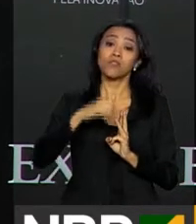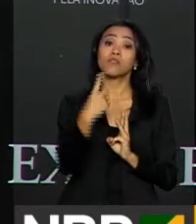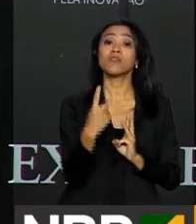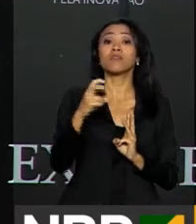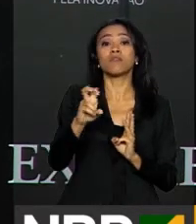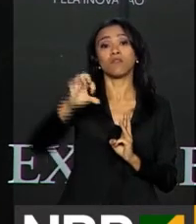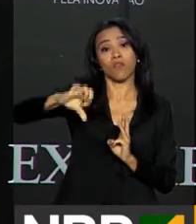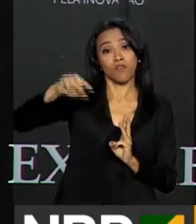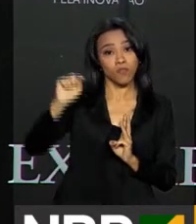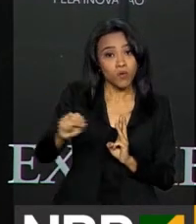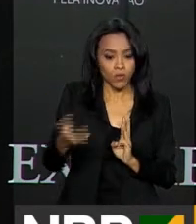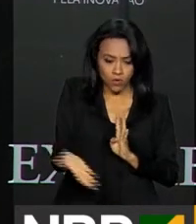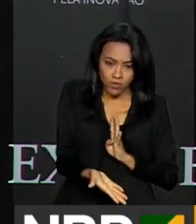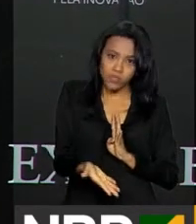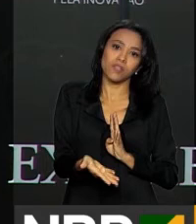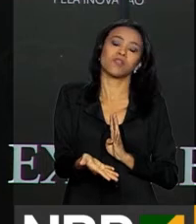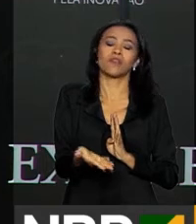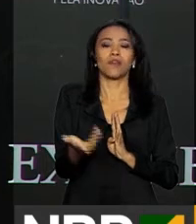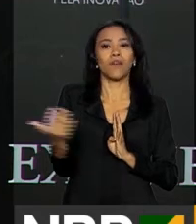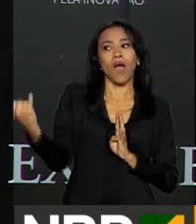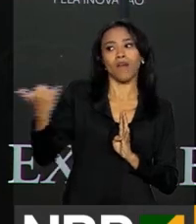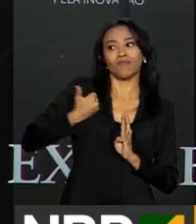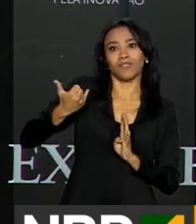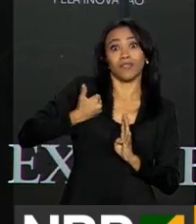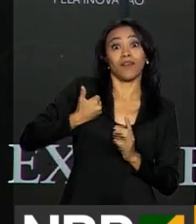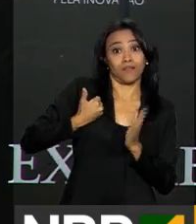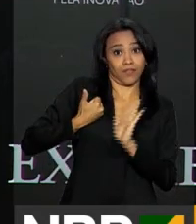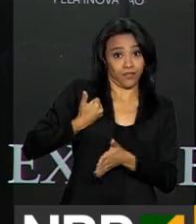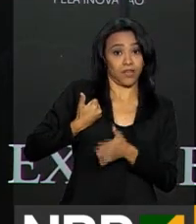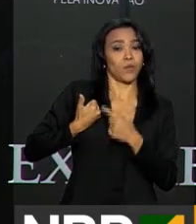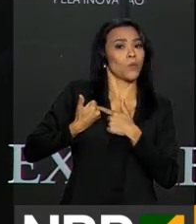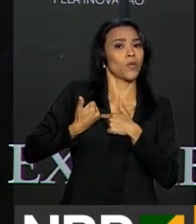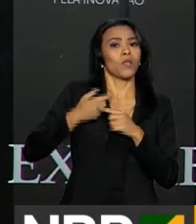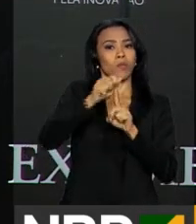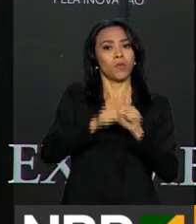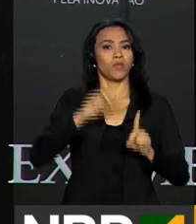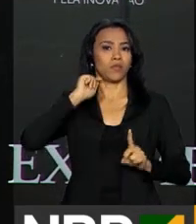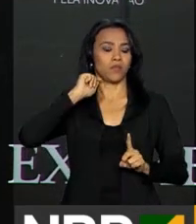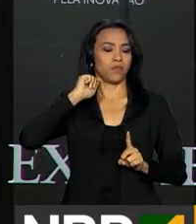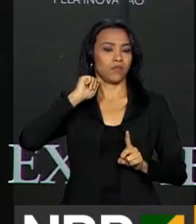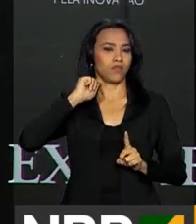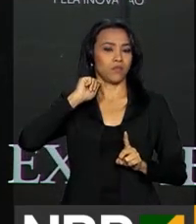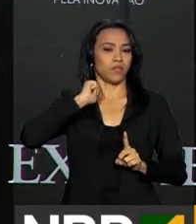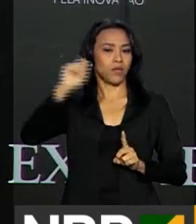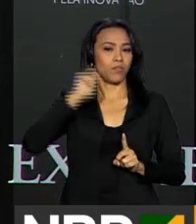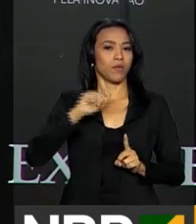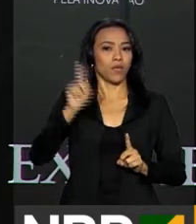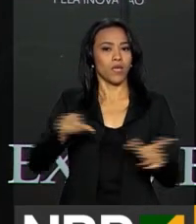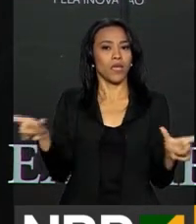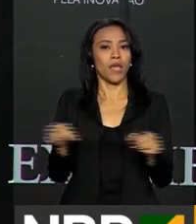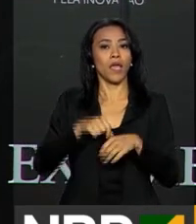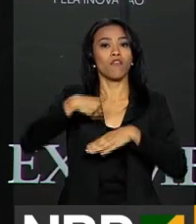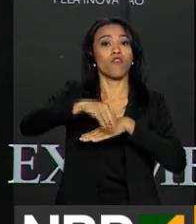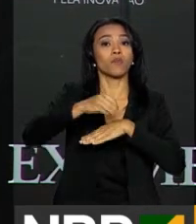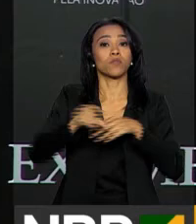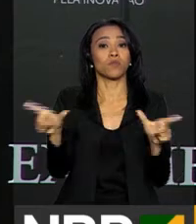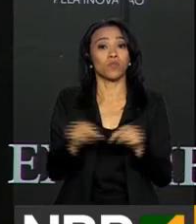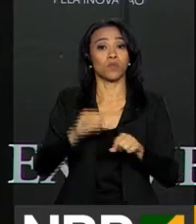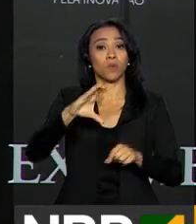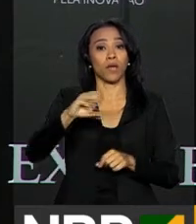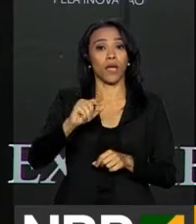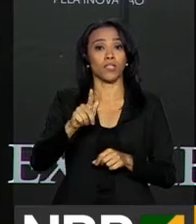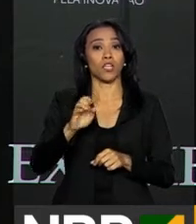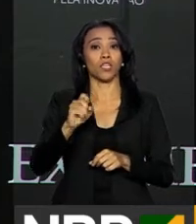59 mil. E hoje, acabo de receber aqui que no mês de abril, dados do CAGED, nós tivemos mais